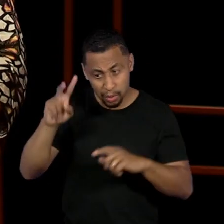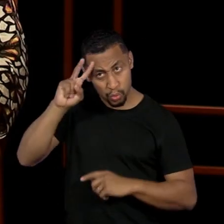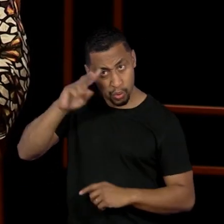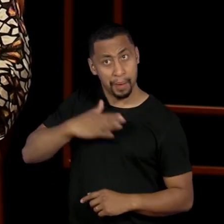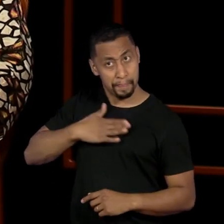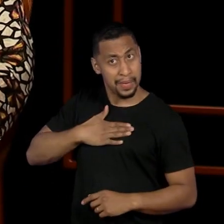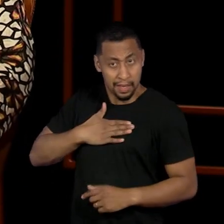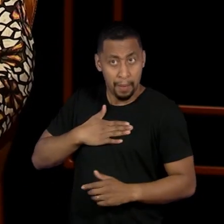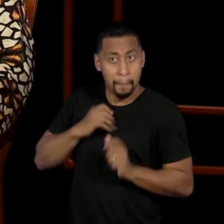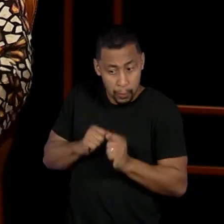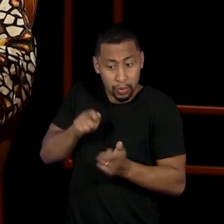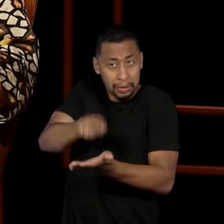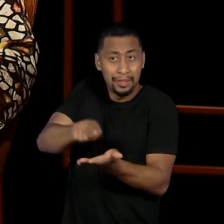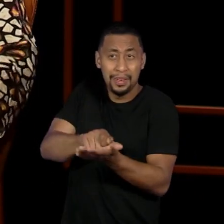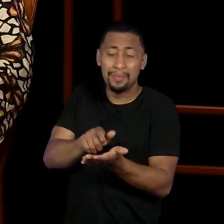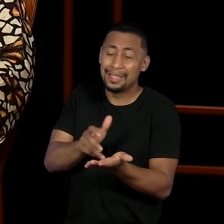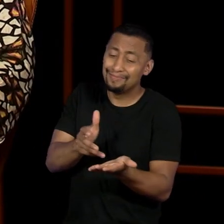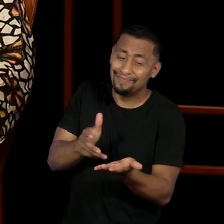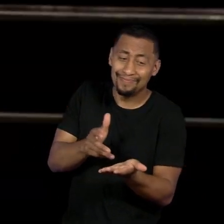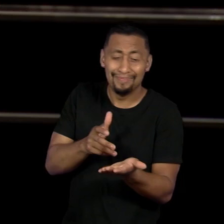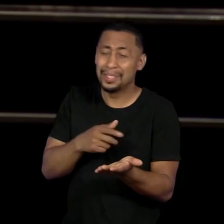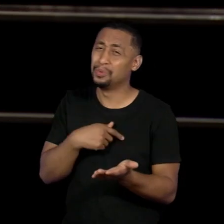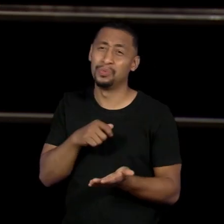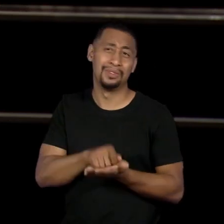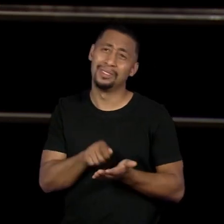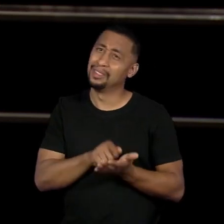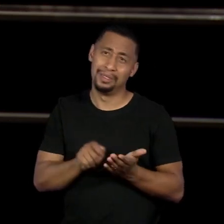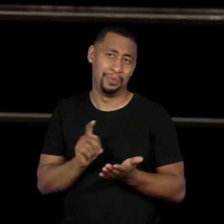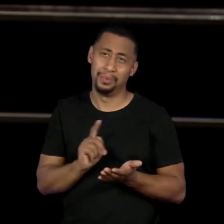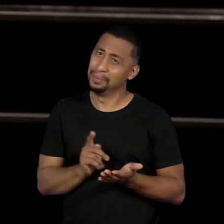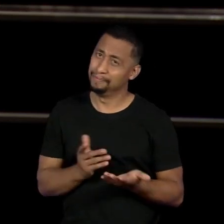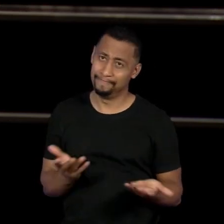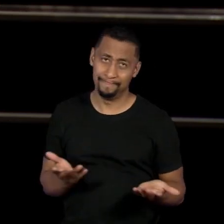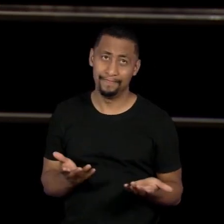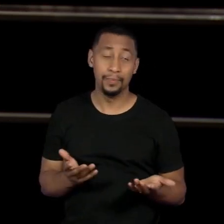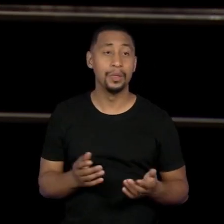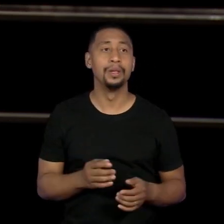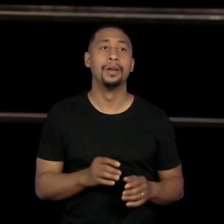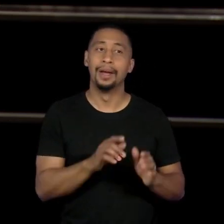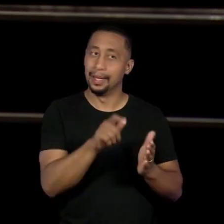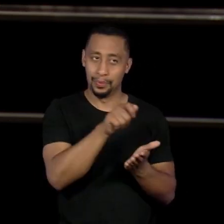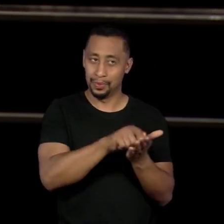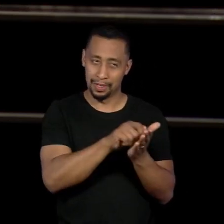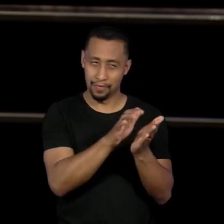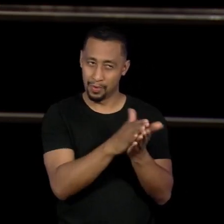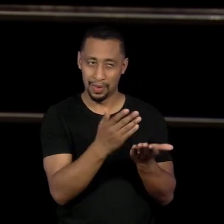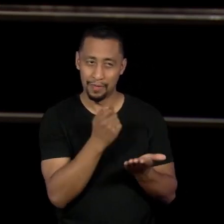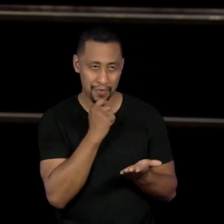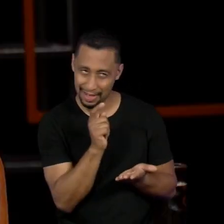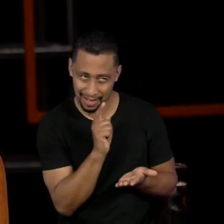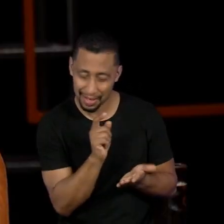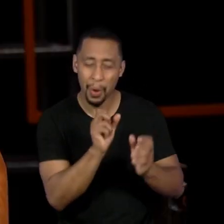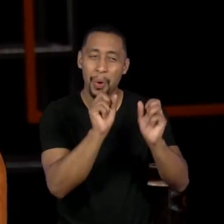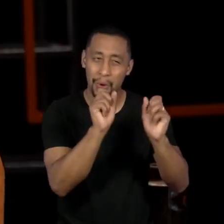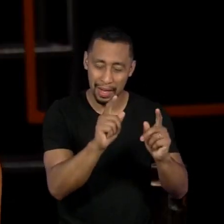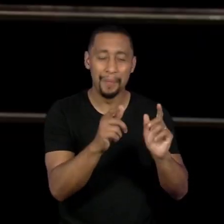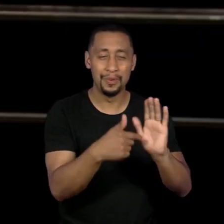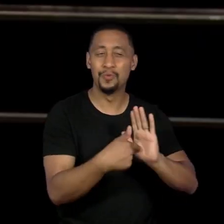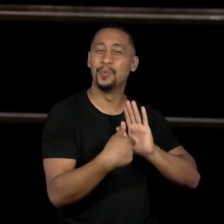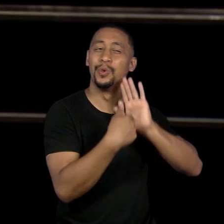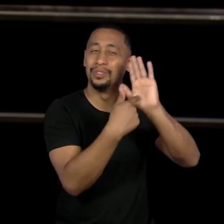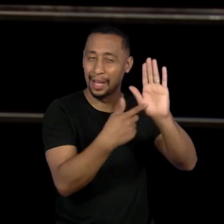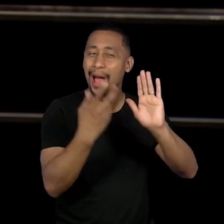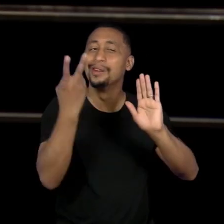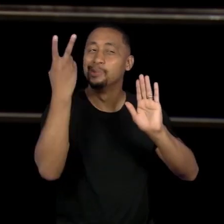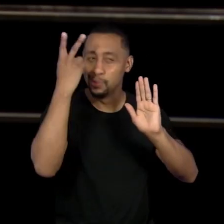escrevo. Mas eu tenho que escrever. Atílio, já que ela não escreveu o livro, vamos puxar mais uma história? Mais uma história. Porque meu Deus.